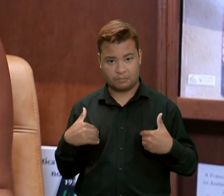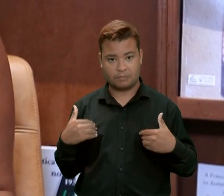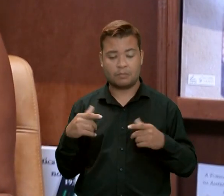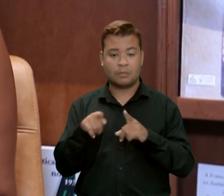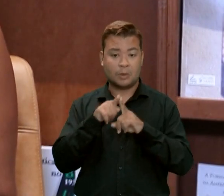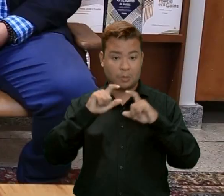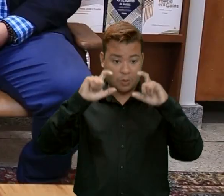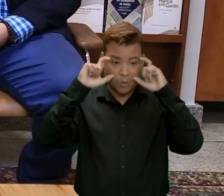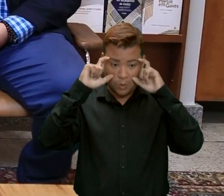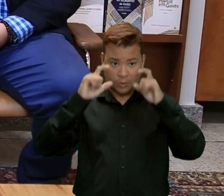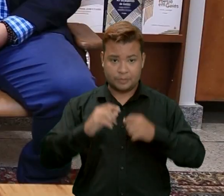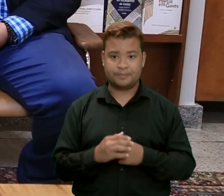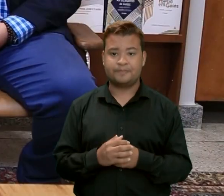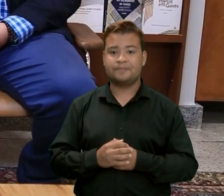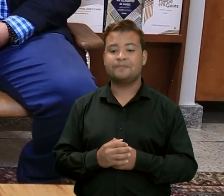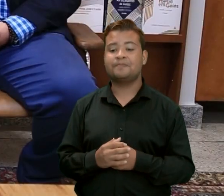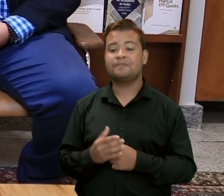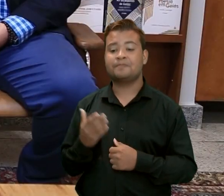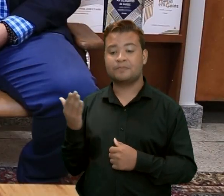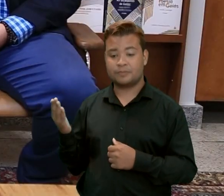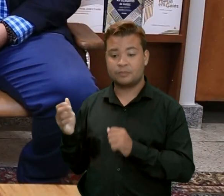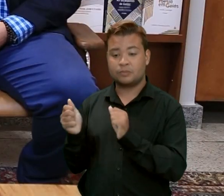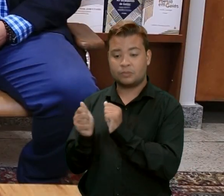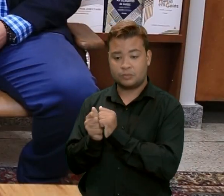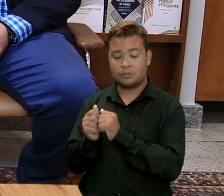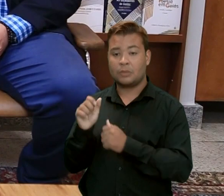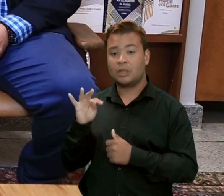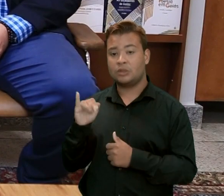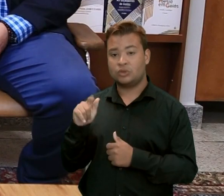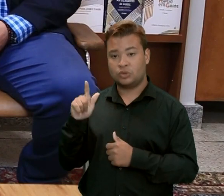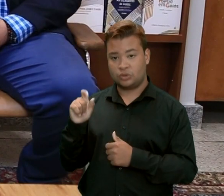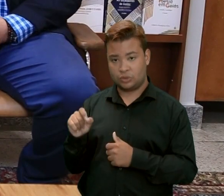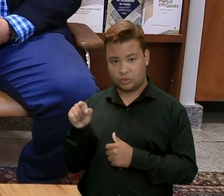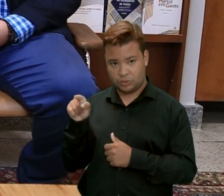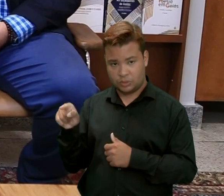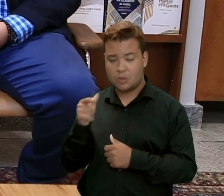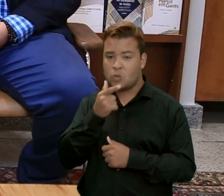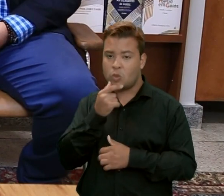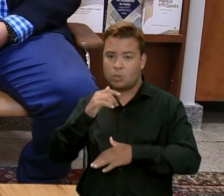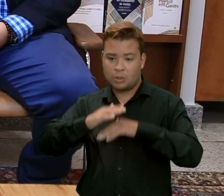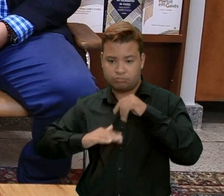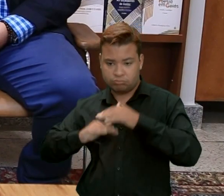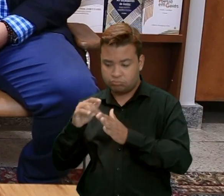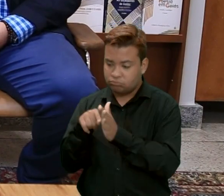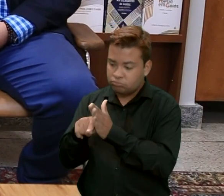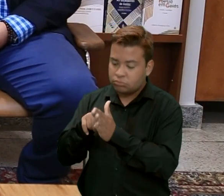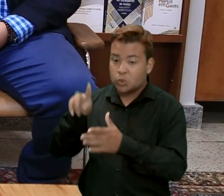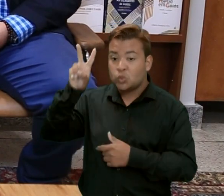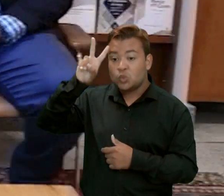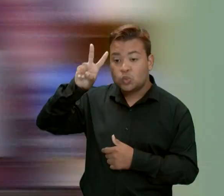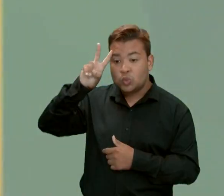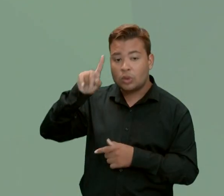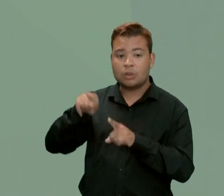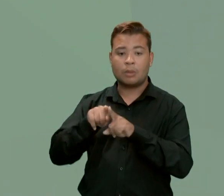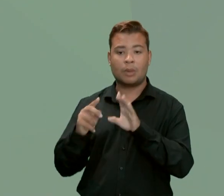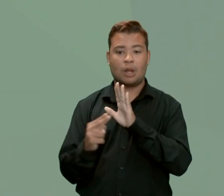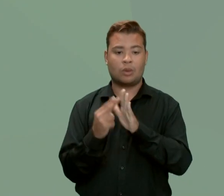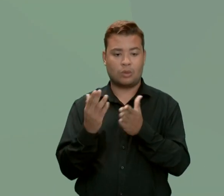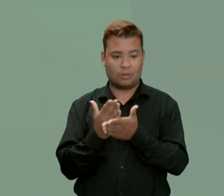uso óculos. Aqui ao meu lado está Thiago Zancop, ele é historiador e também autor do livro